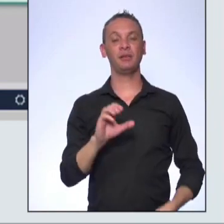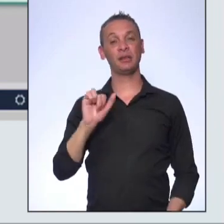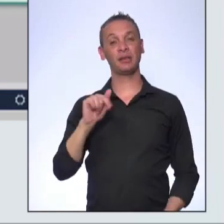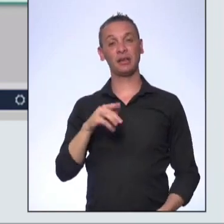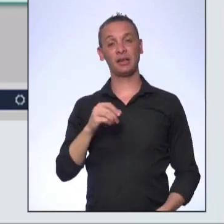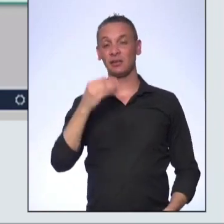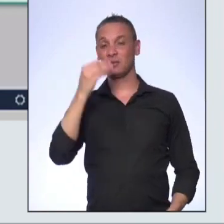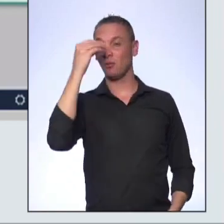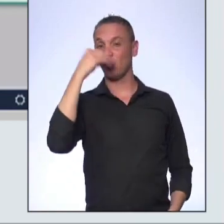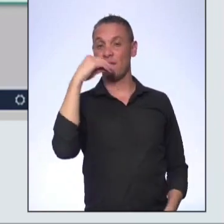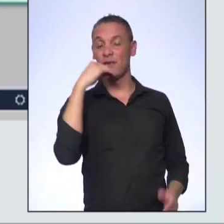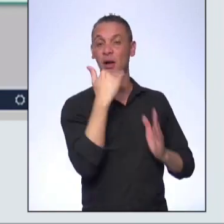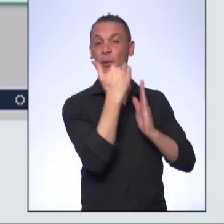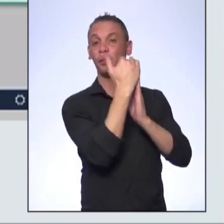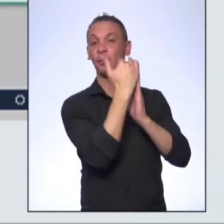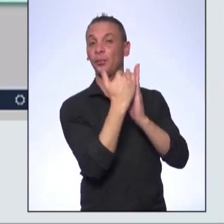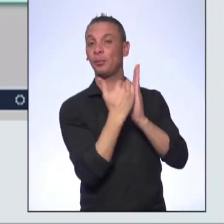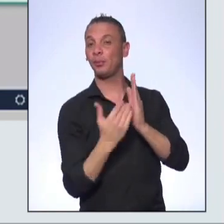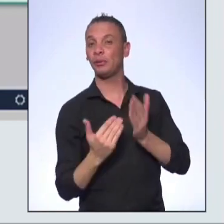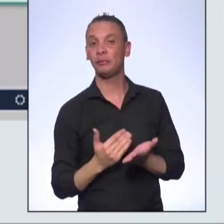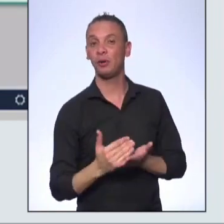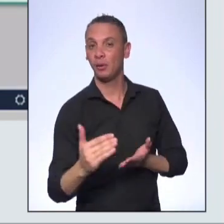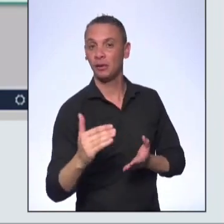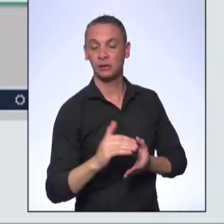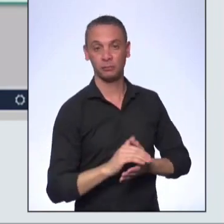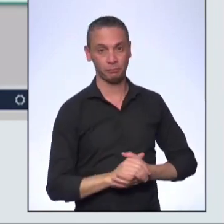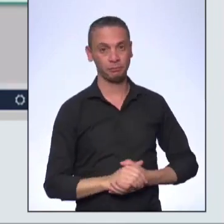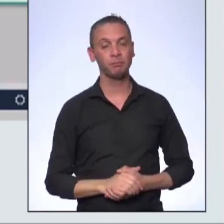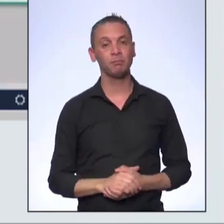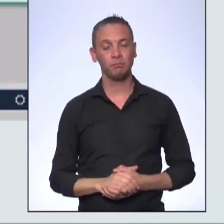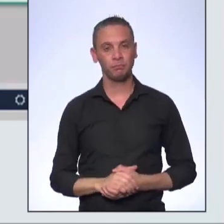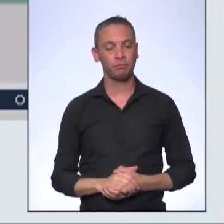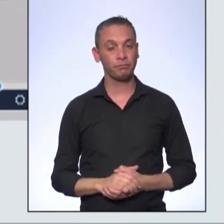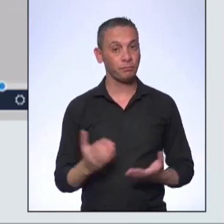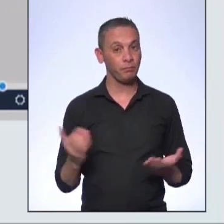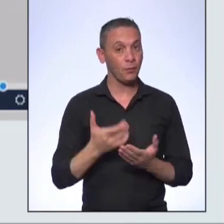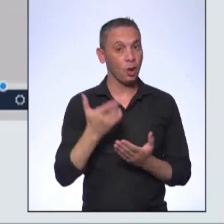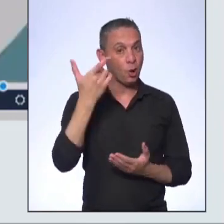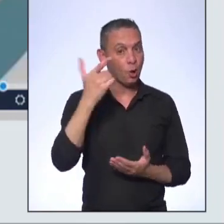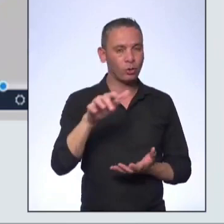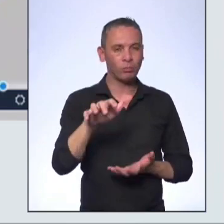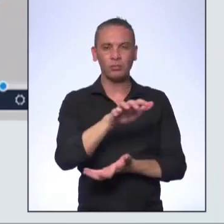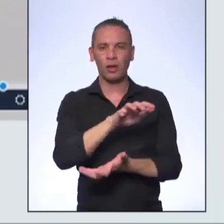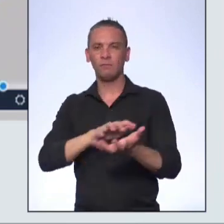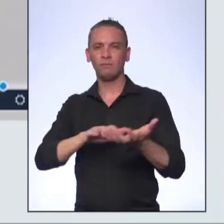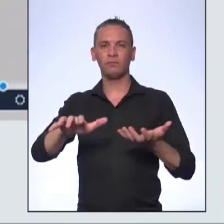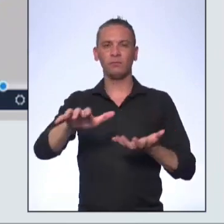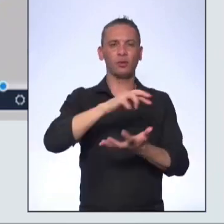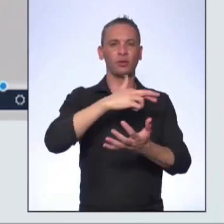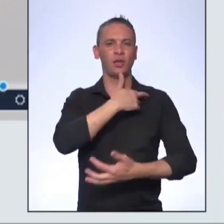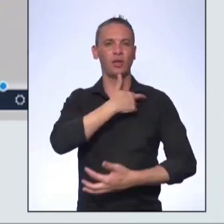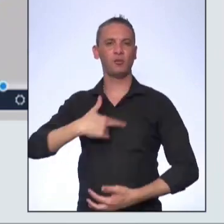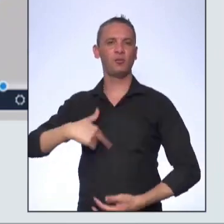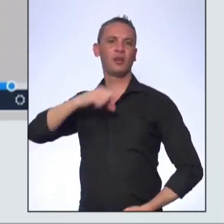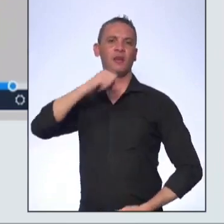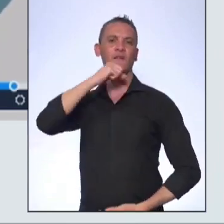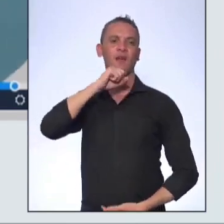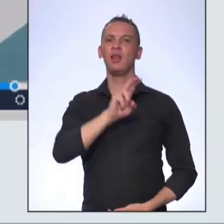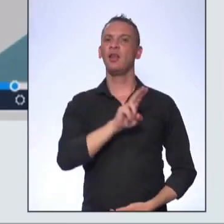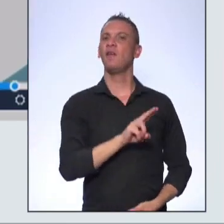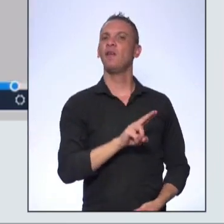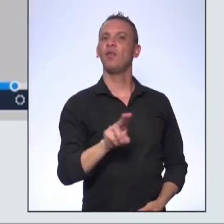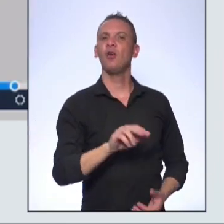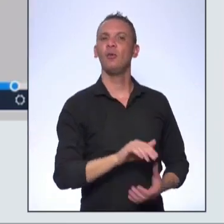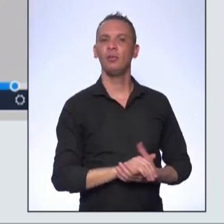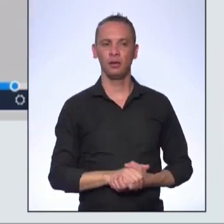nesse novo contexto social brasileiro. Vamos para mais uma revolta da República Velha. Dessa vez, o